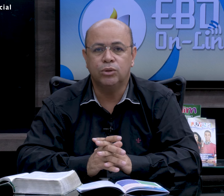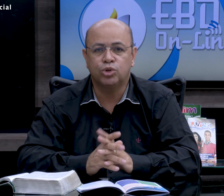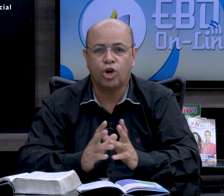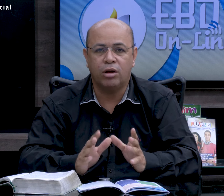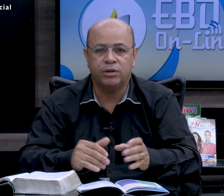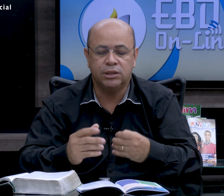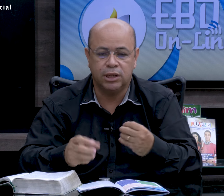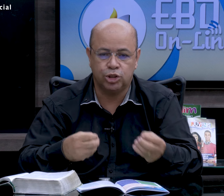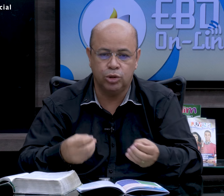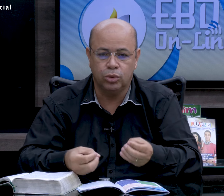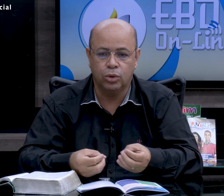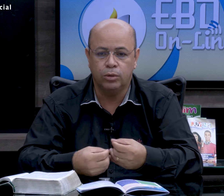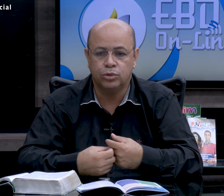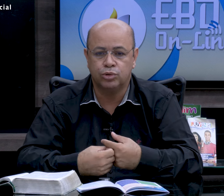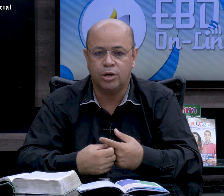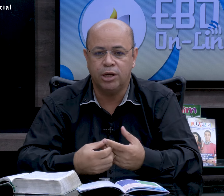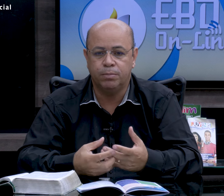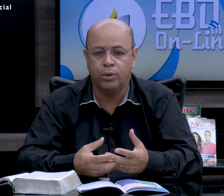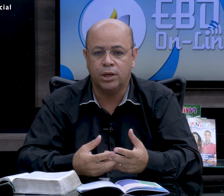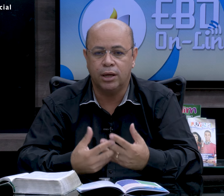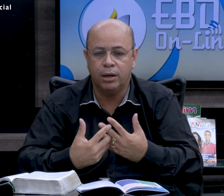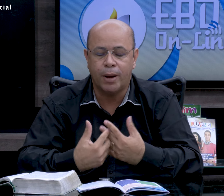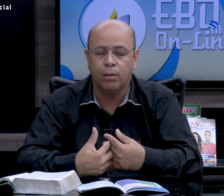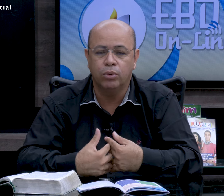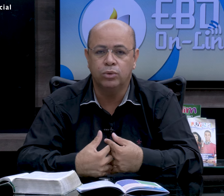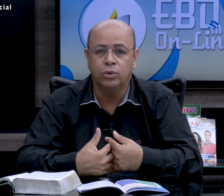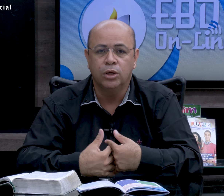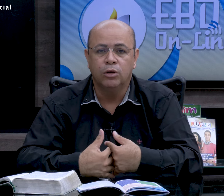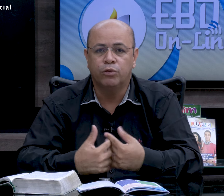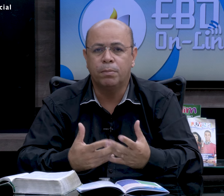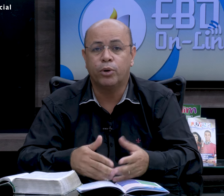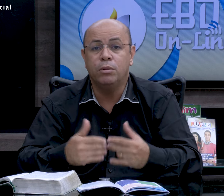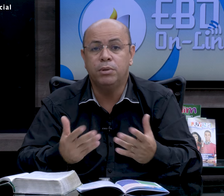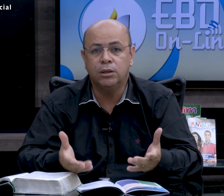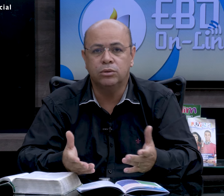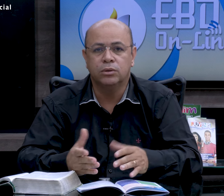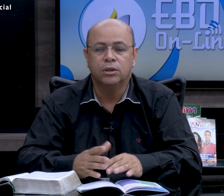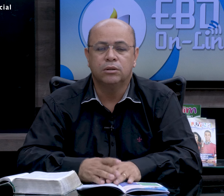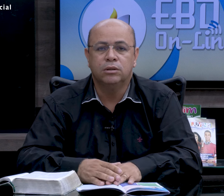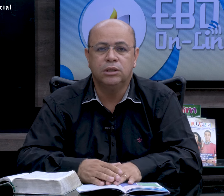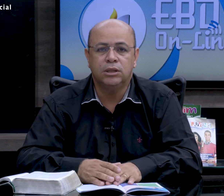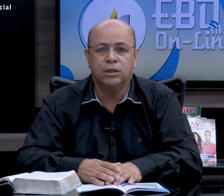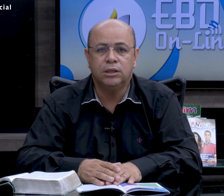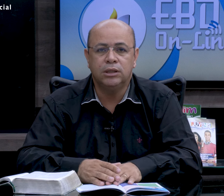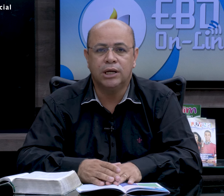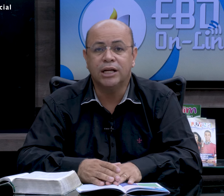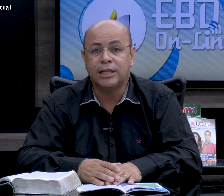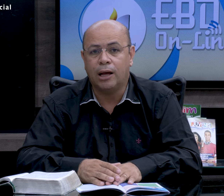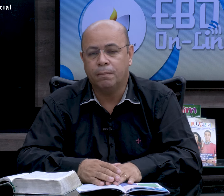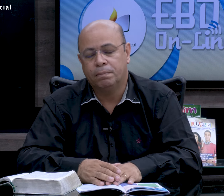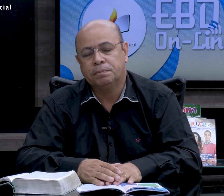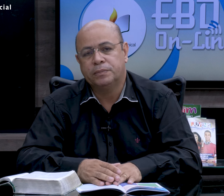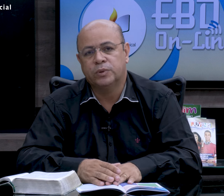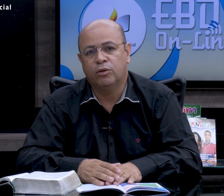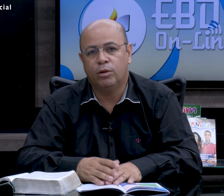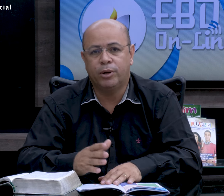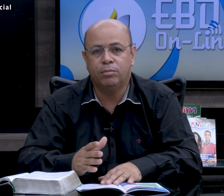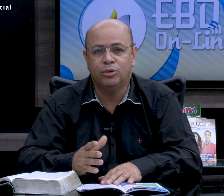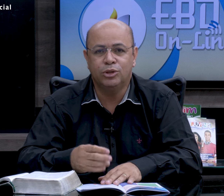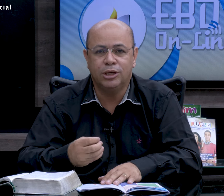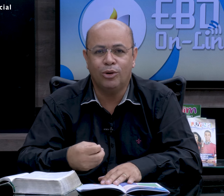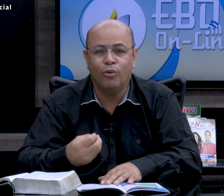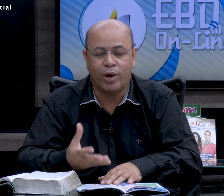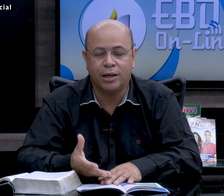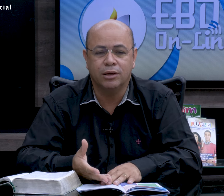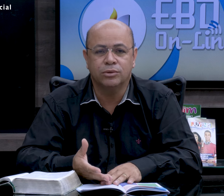e um jovem questionou justamente porque ele barbudo foi proibido de cantar n foi